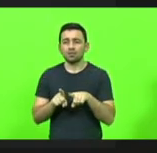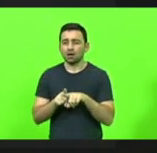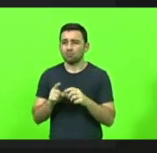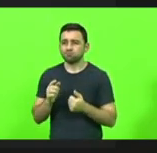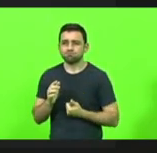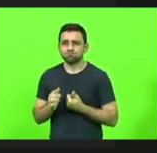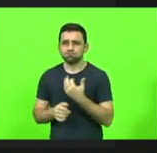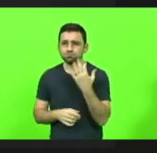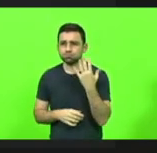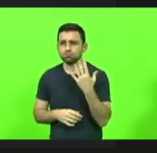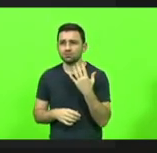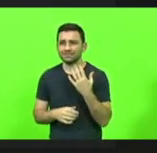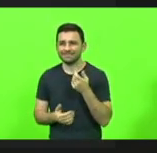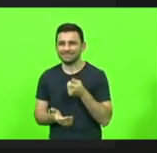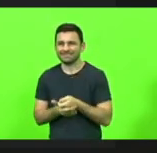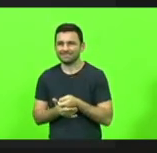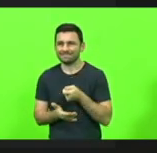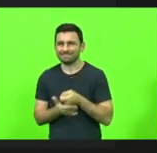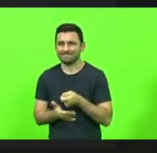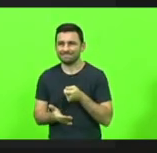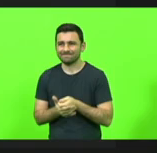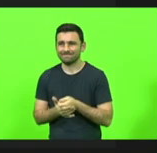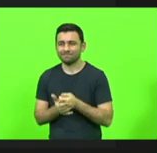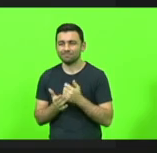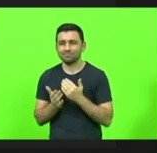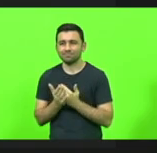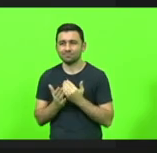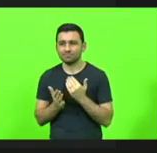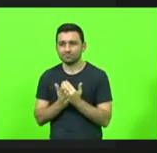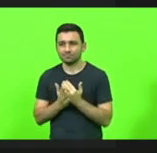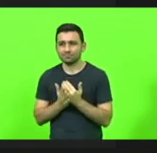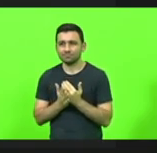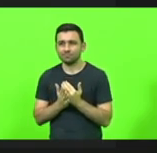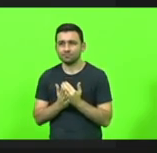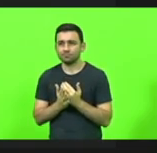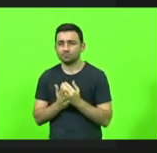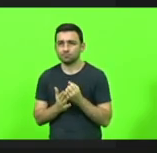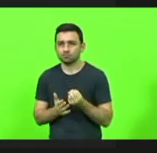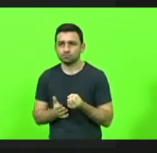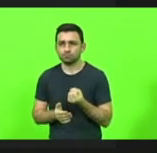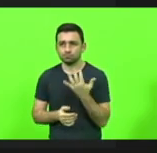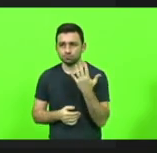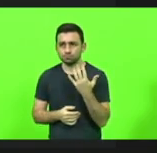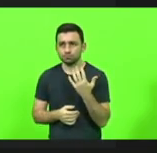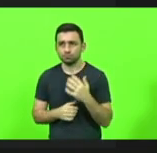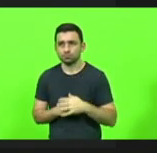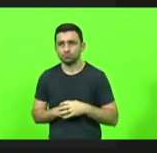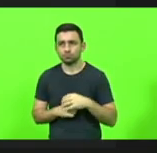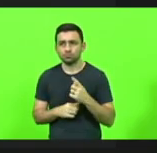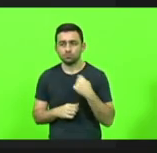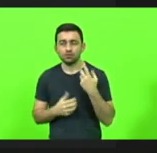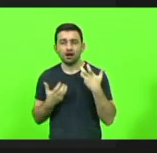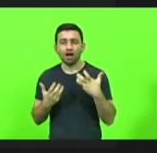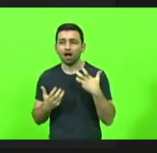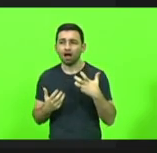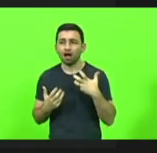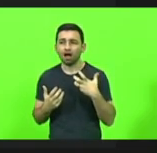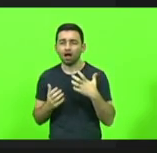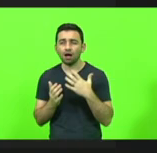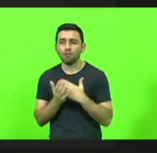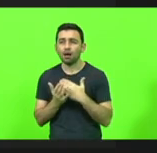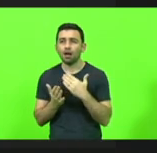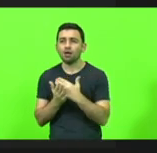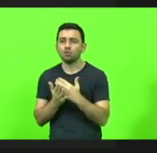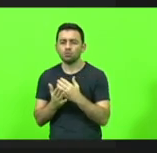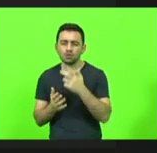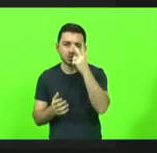de exigência de números. Nós queremos números, mas e a